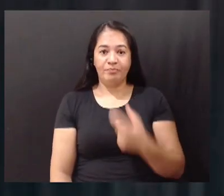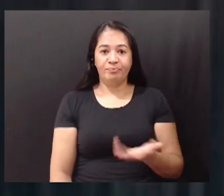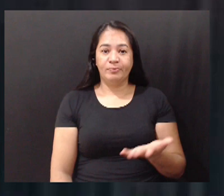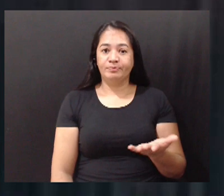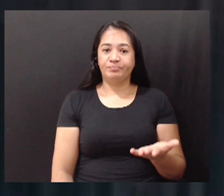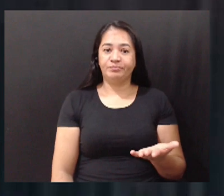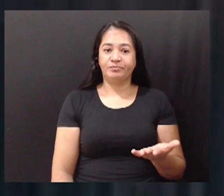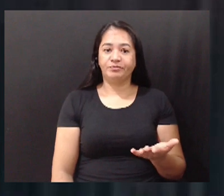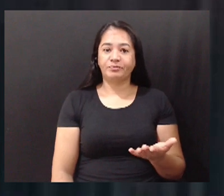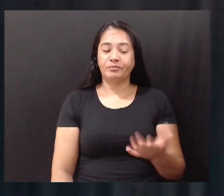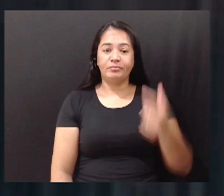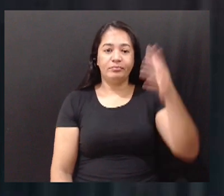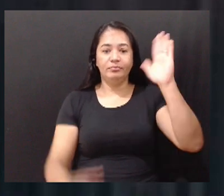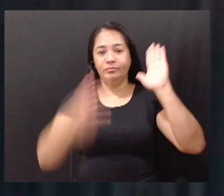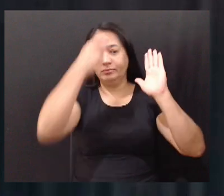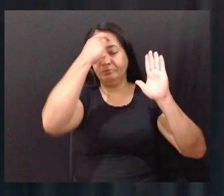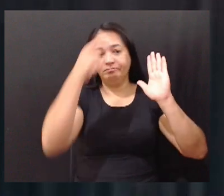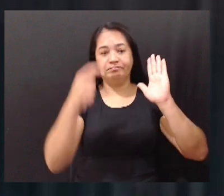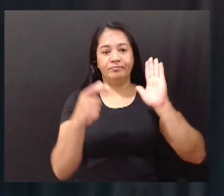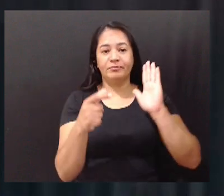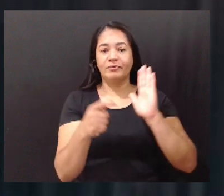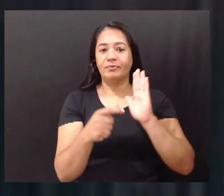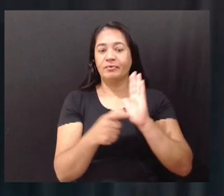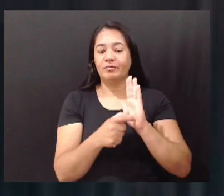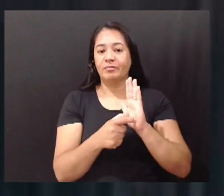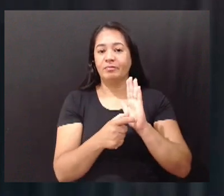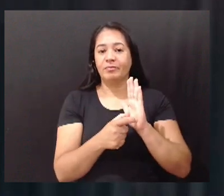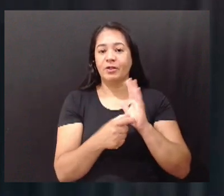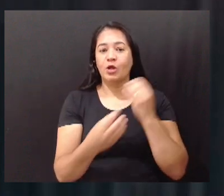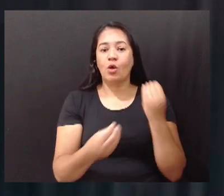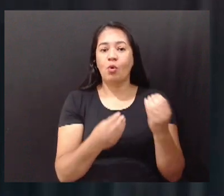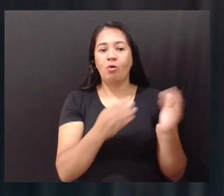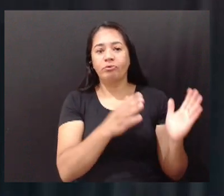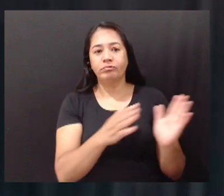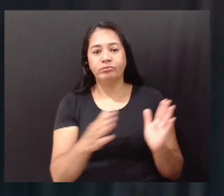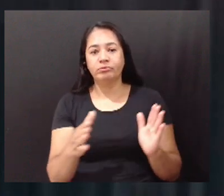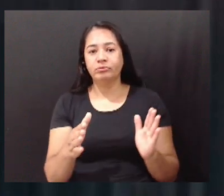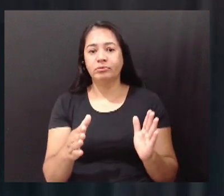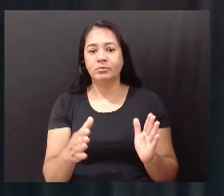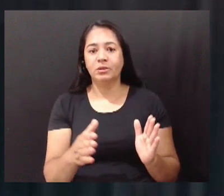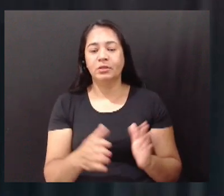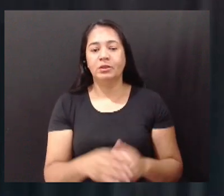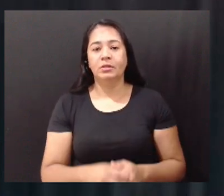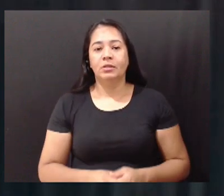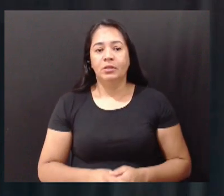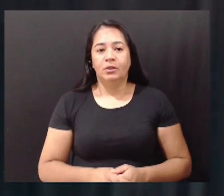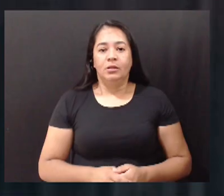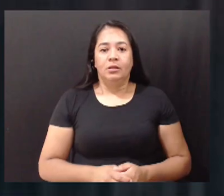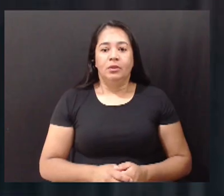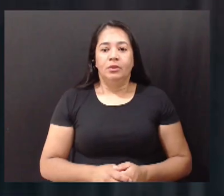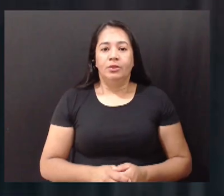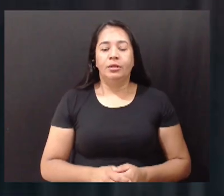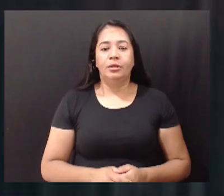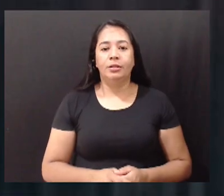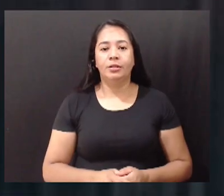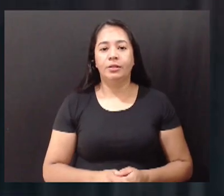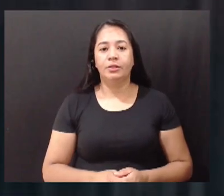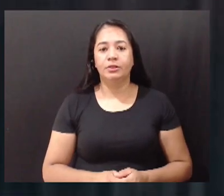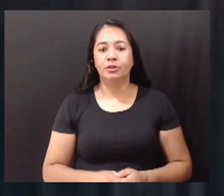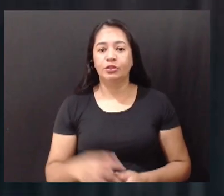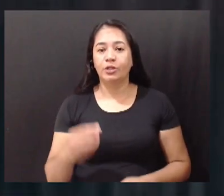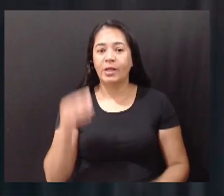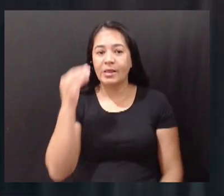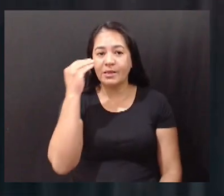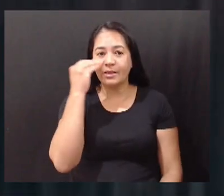inteligência artificial, de como elas funcionam a fundo, né? Ainda estamos tentando entender um pouco.